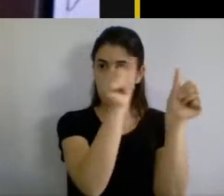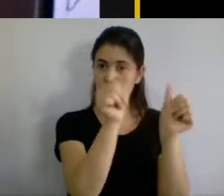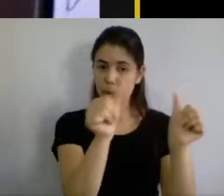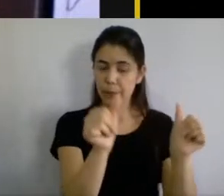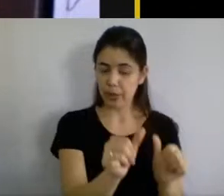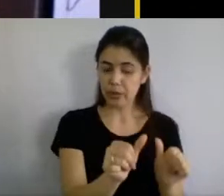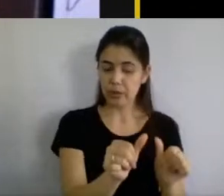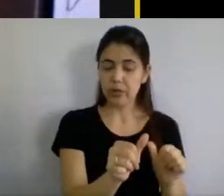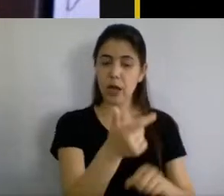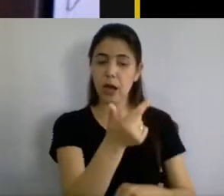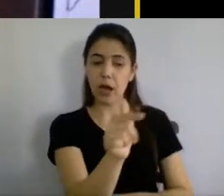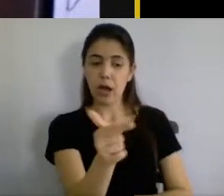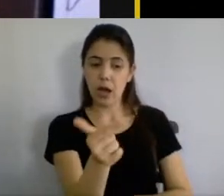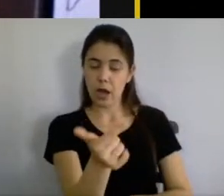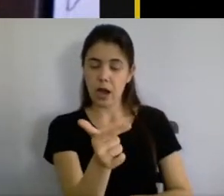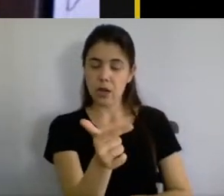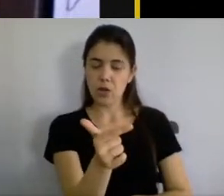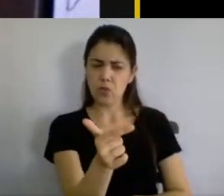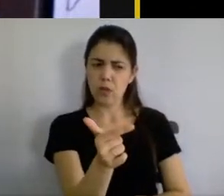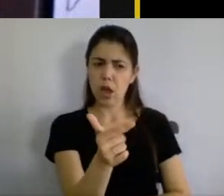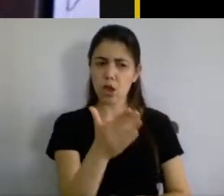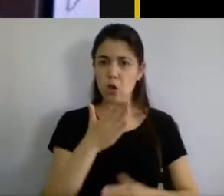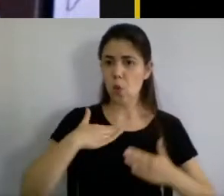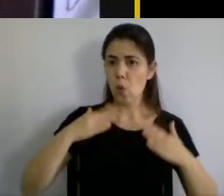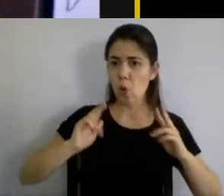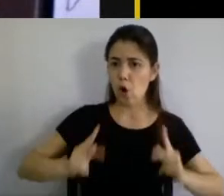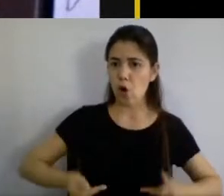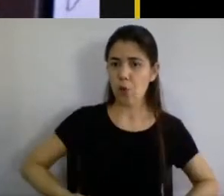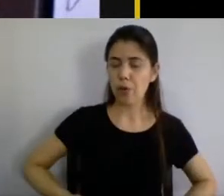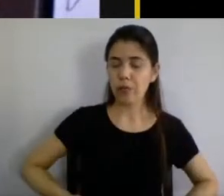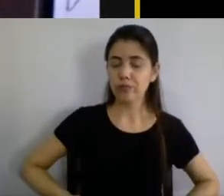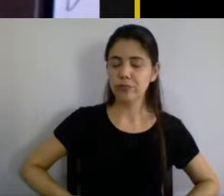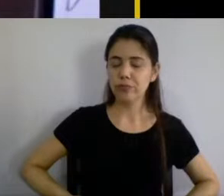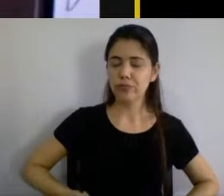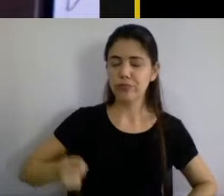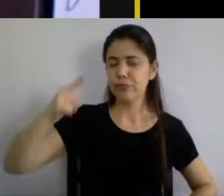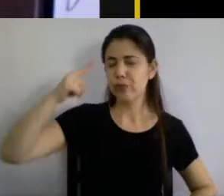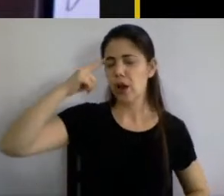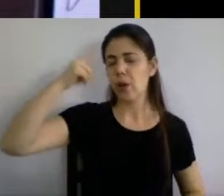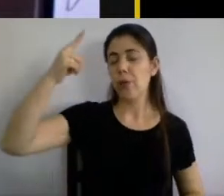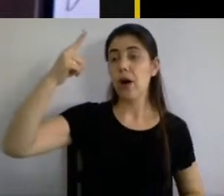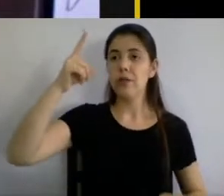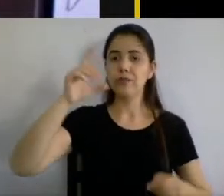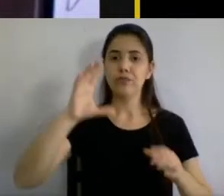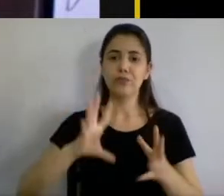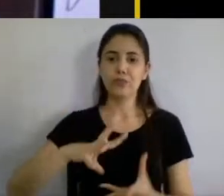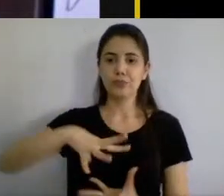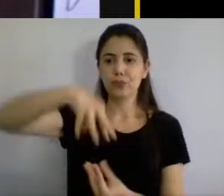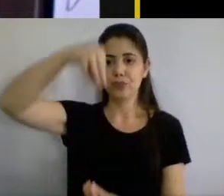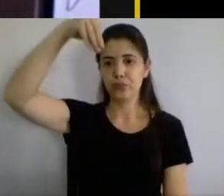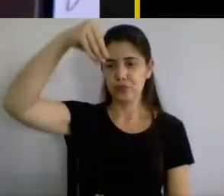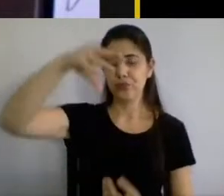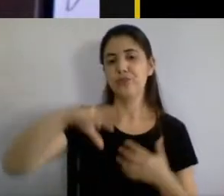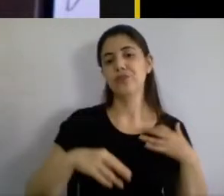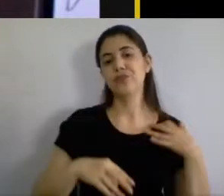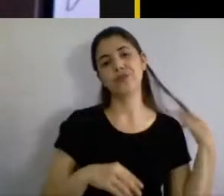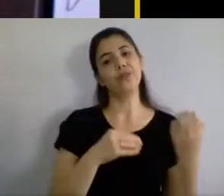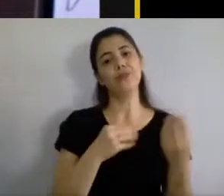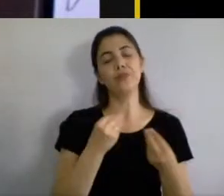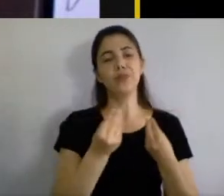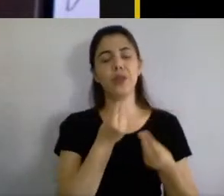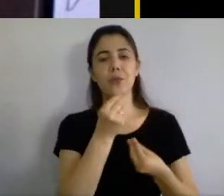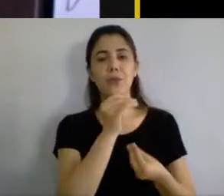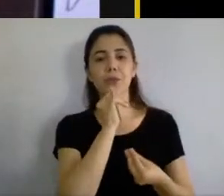inventam a presença dos corpos como um aparecer luminoso de um fantasma